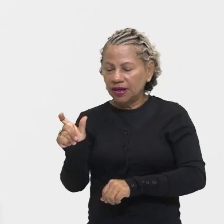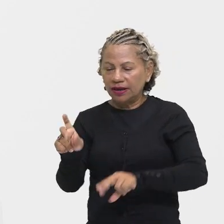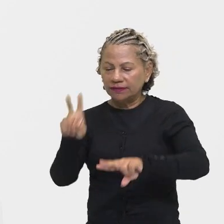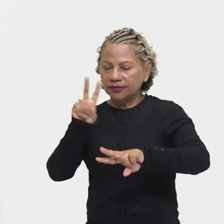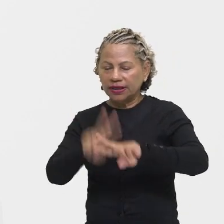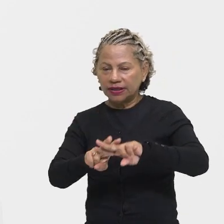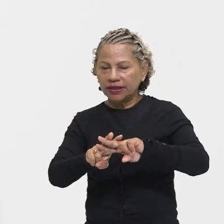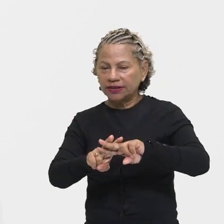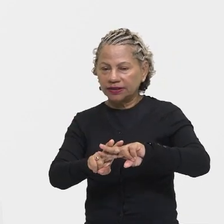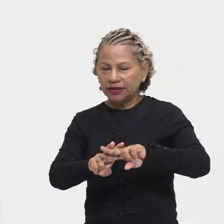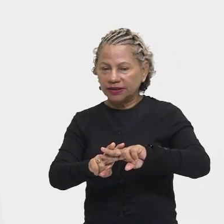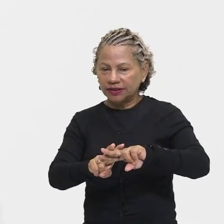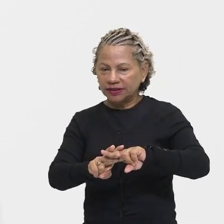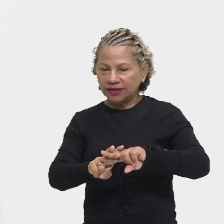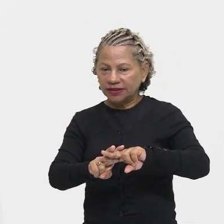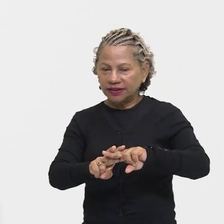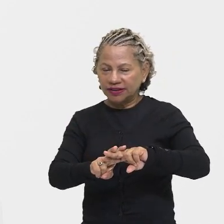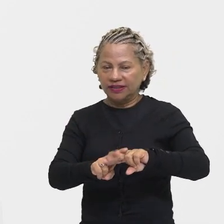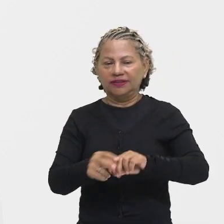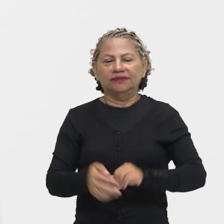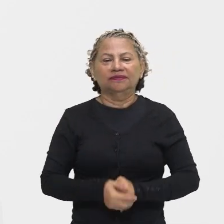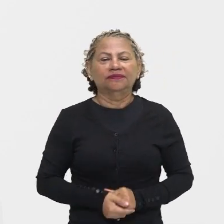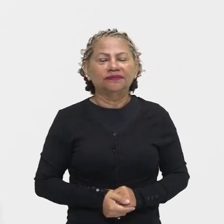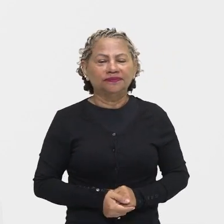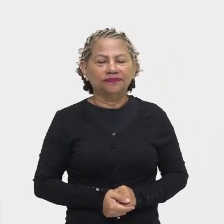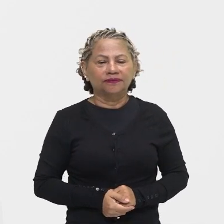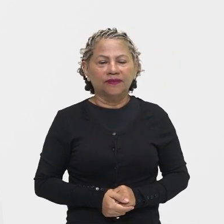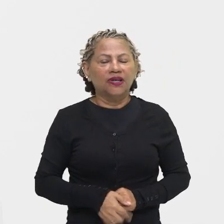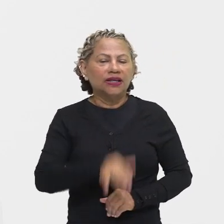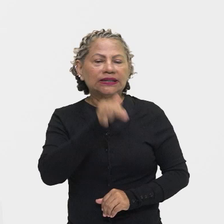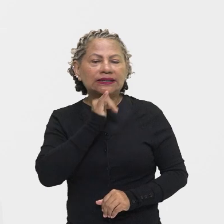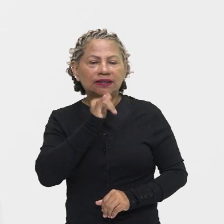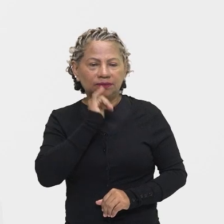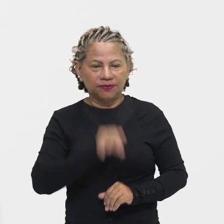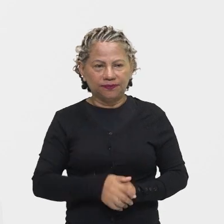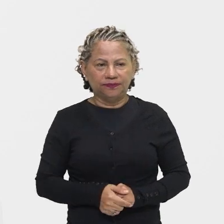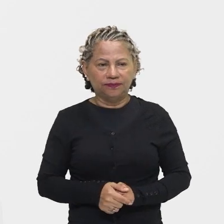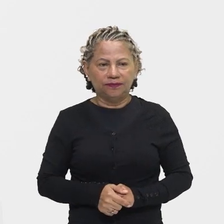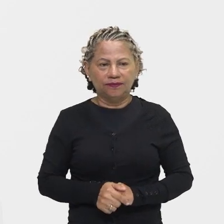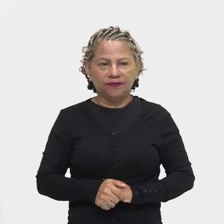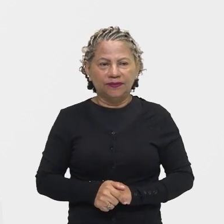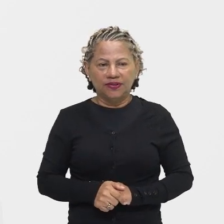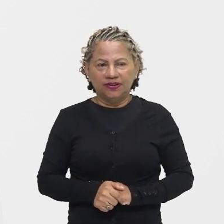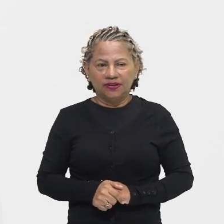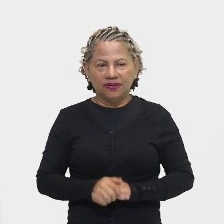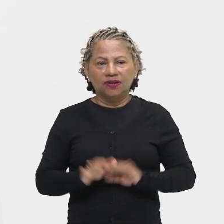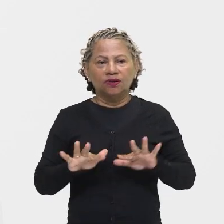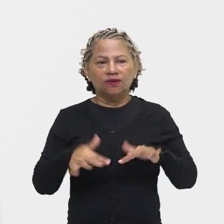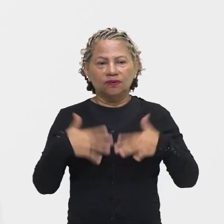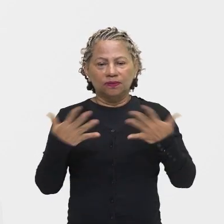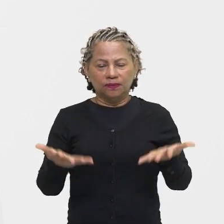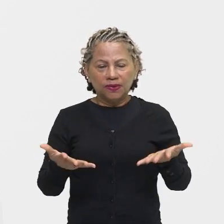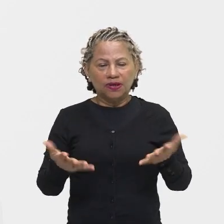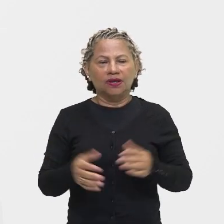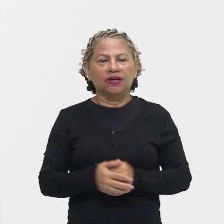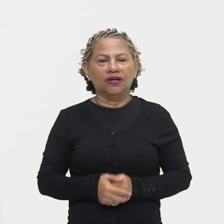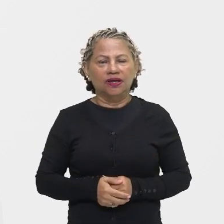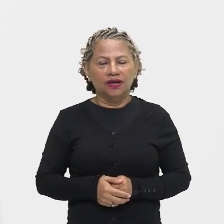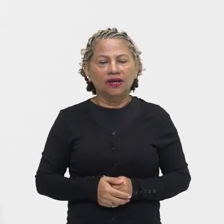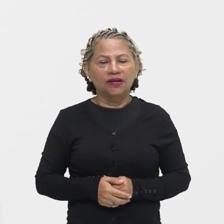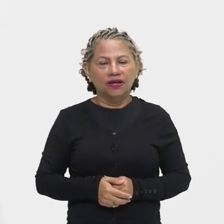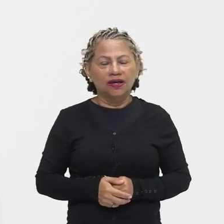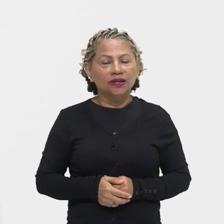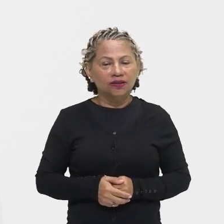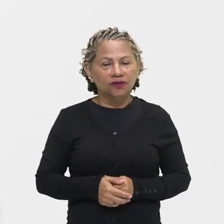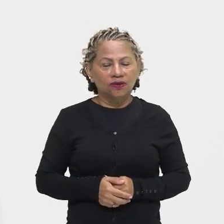como palavras-chave de seu discurso. Por exemplo, quando alguém quer comentar uma